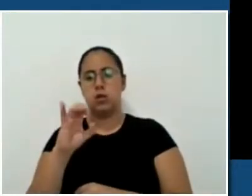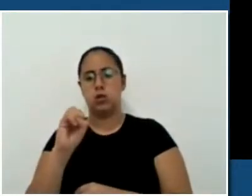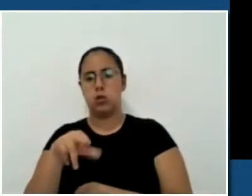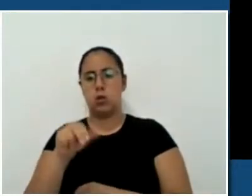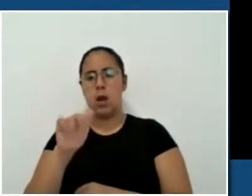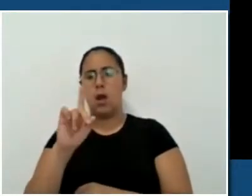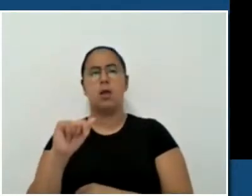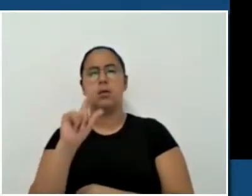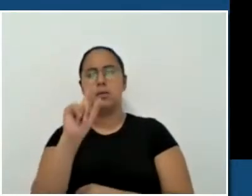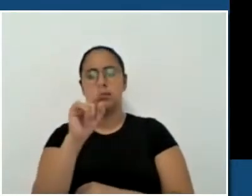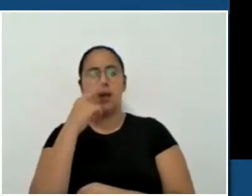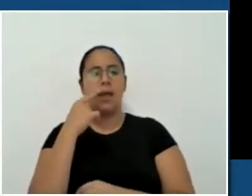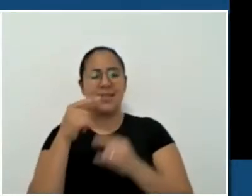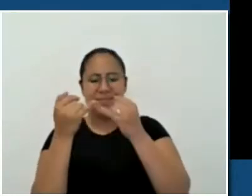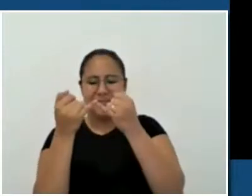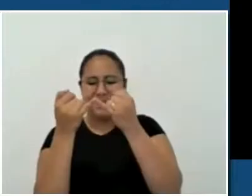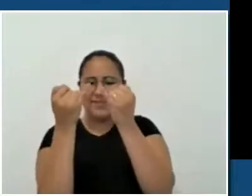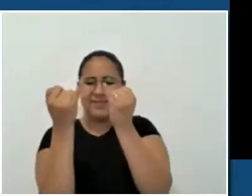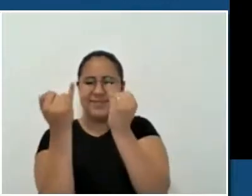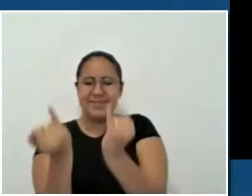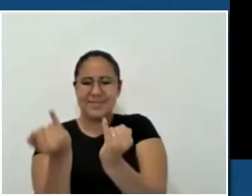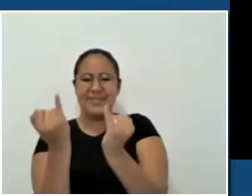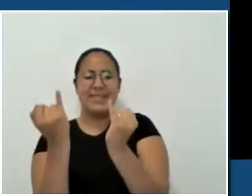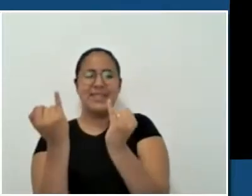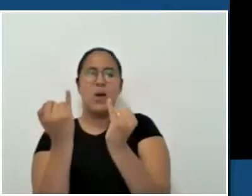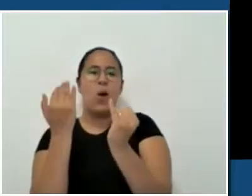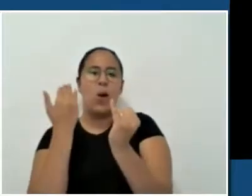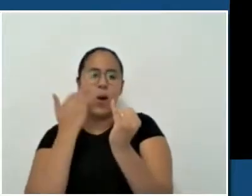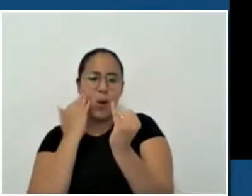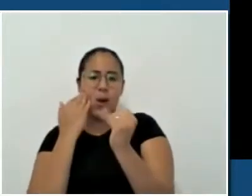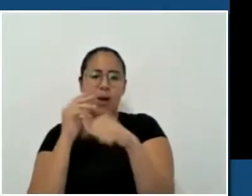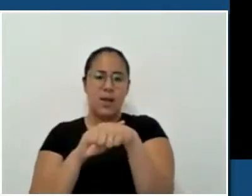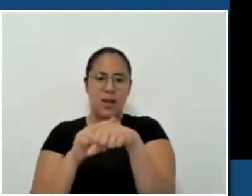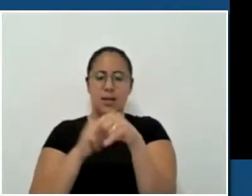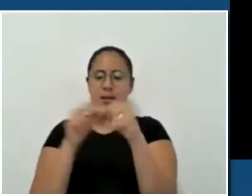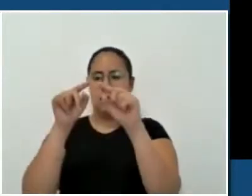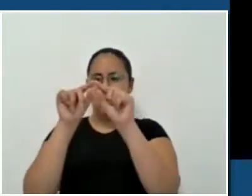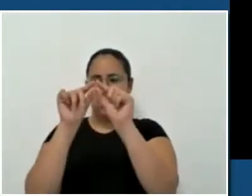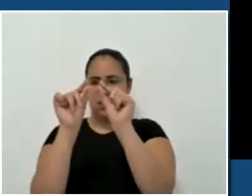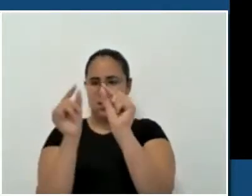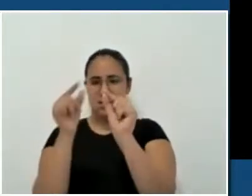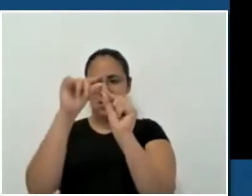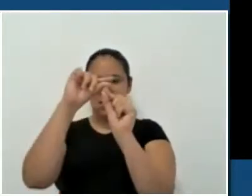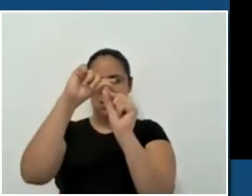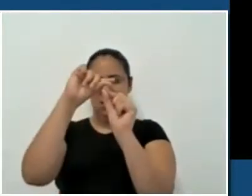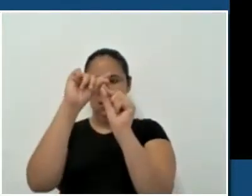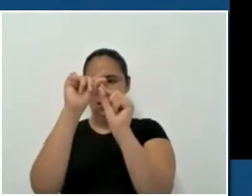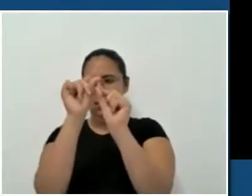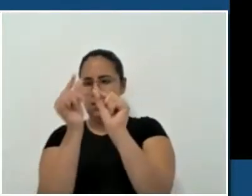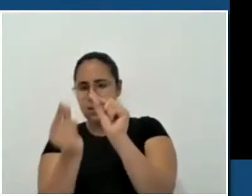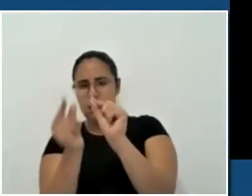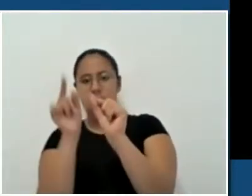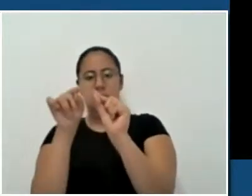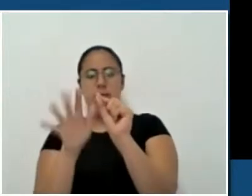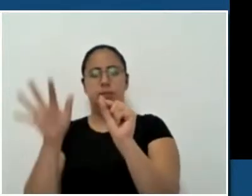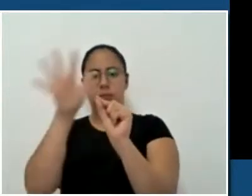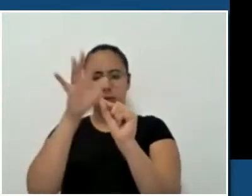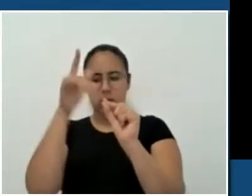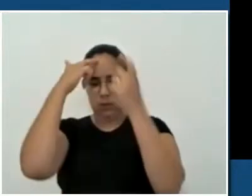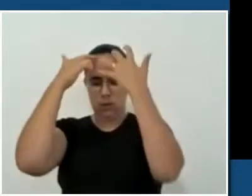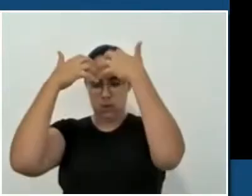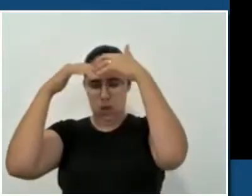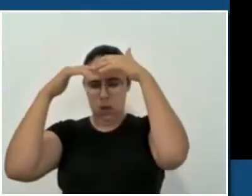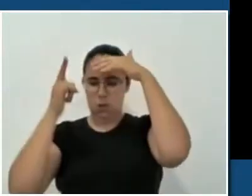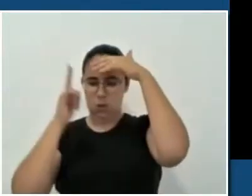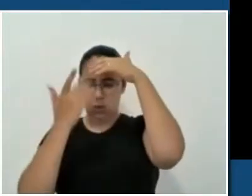fibras mielinizadas. Aqui é o corpo caloso, que é uma região que une um cérebro com um lado do hemisfério cerebral com o